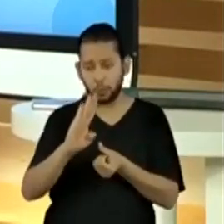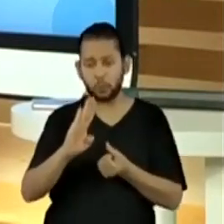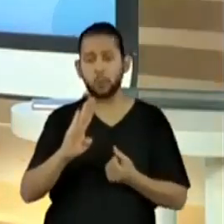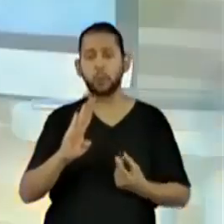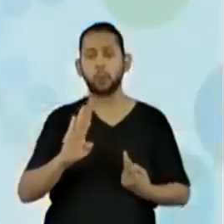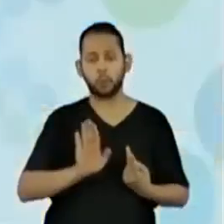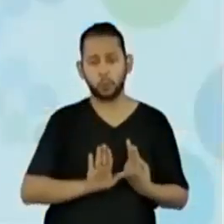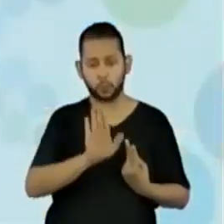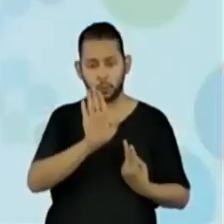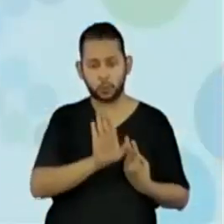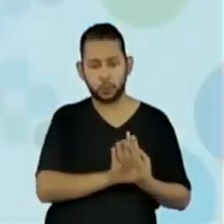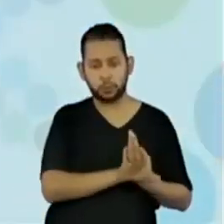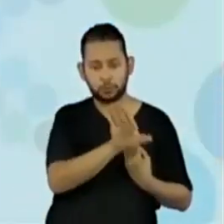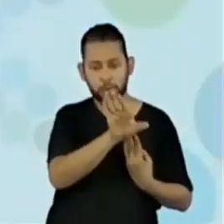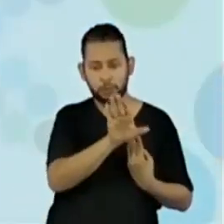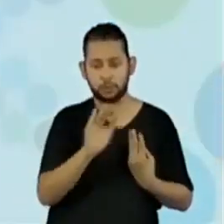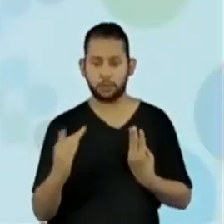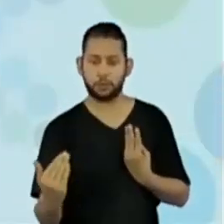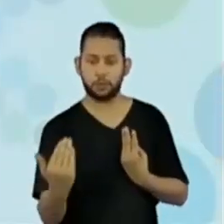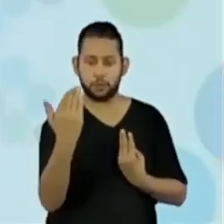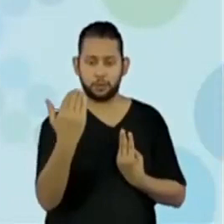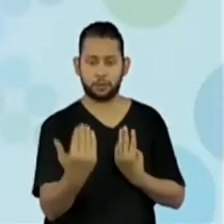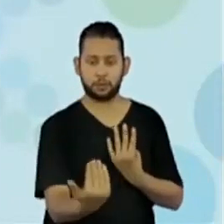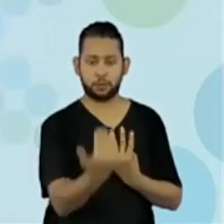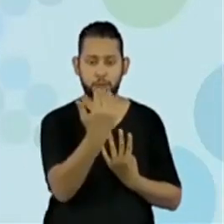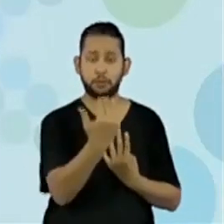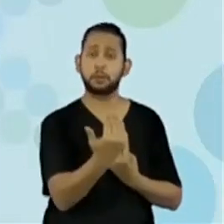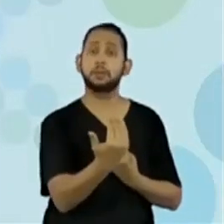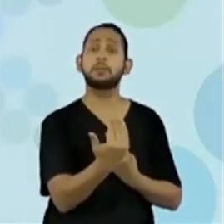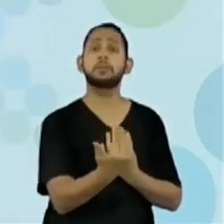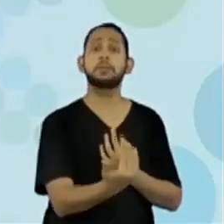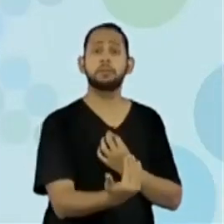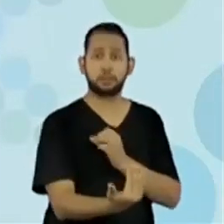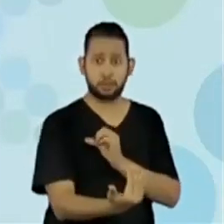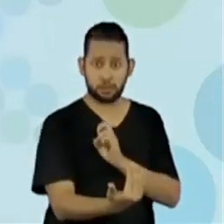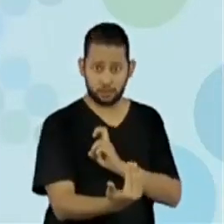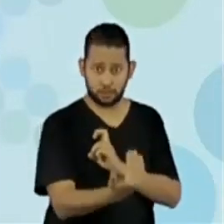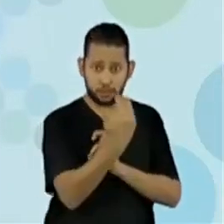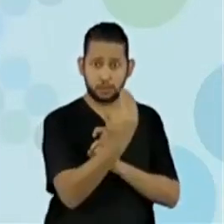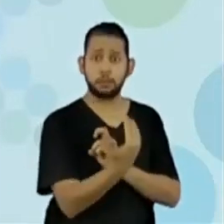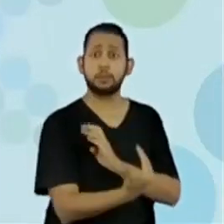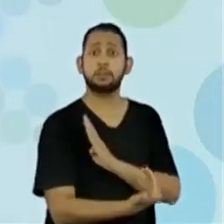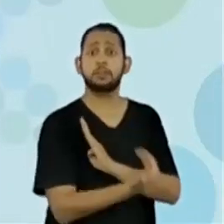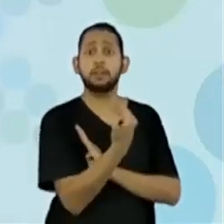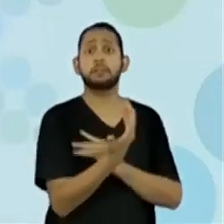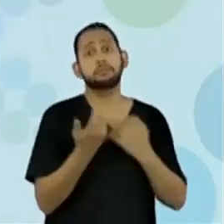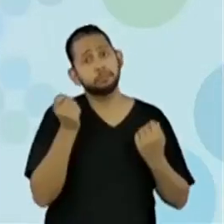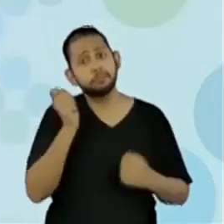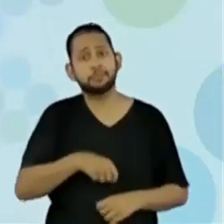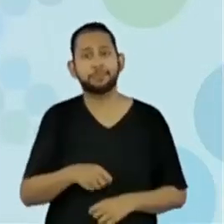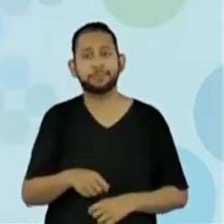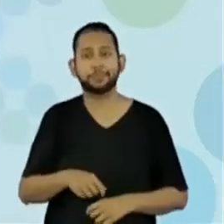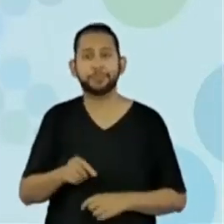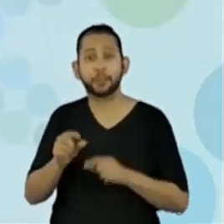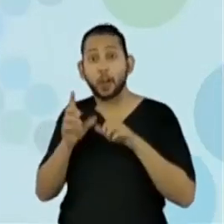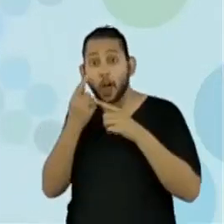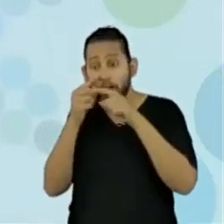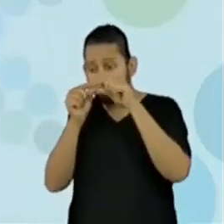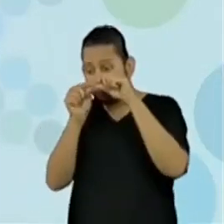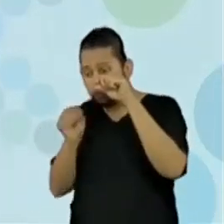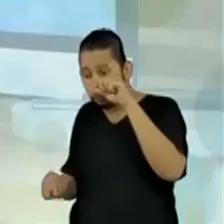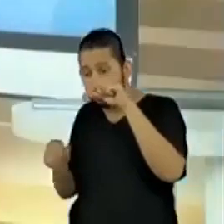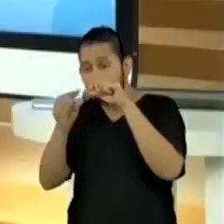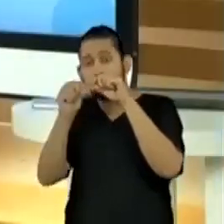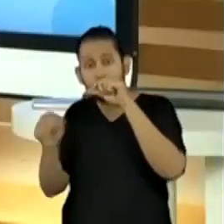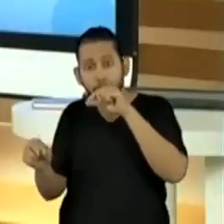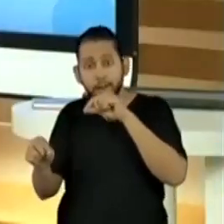Vou colocar aqui, face 6. Aí as arestas também vai ajudar a gente a olhar o tipo da base, porque eu tenho